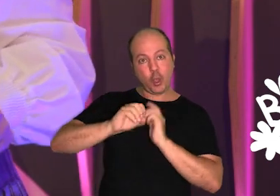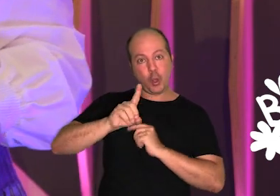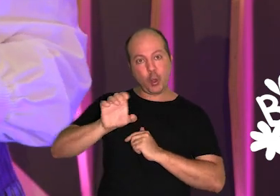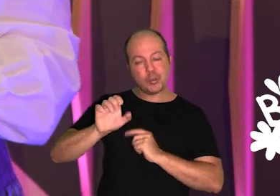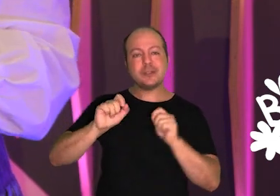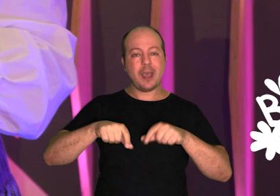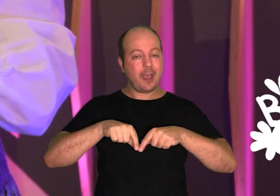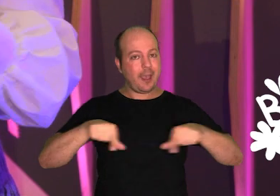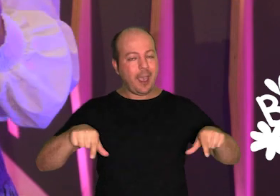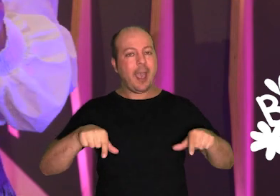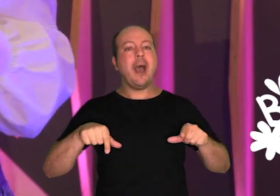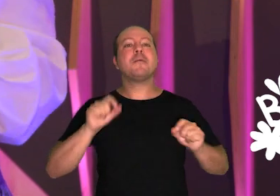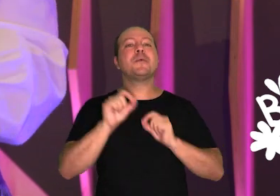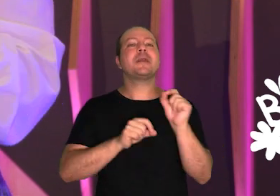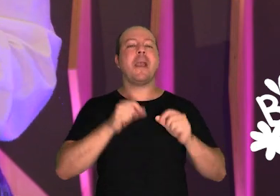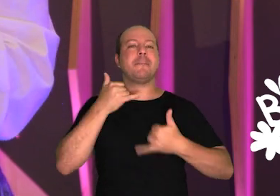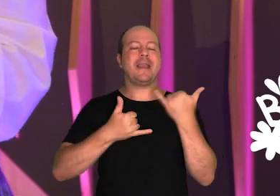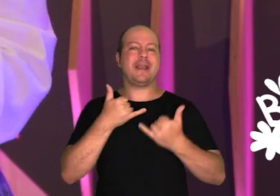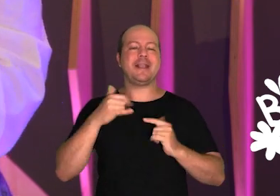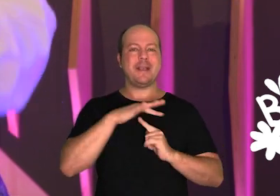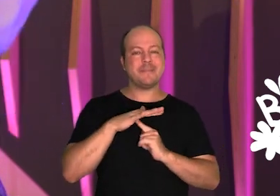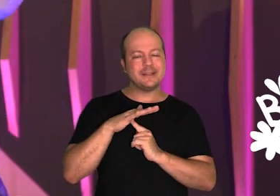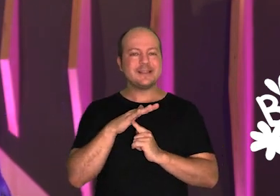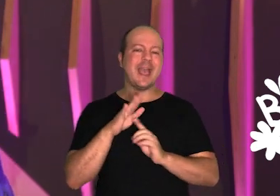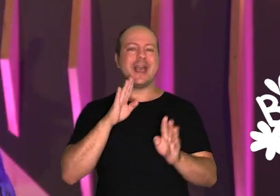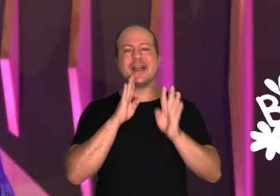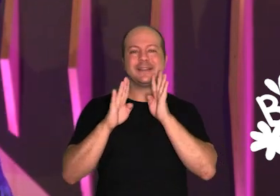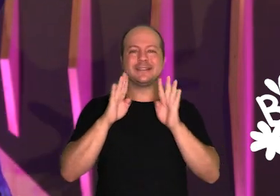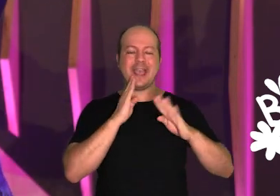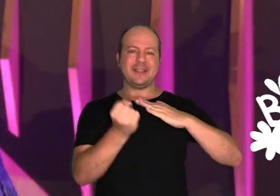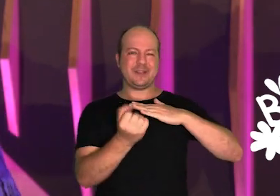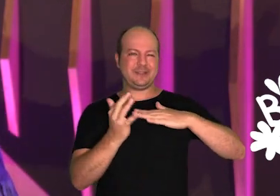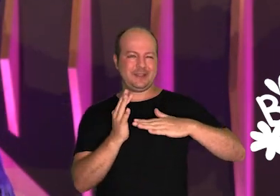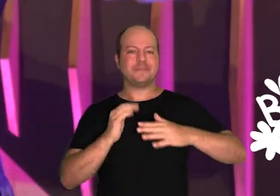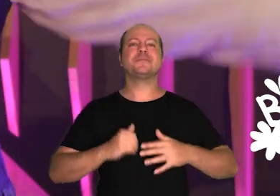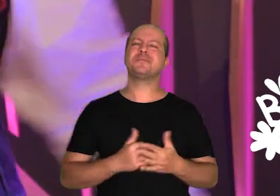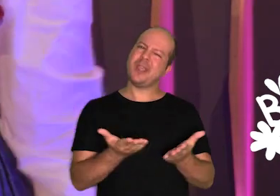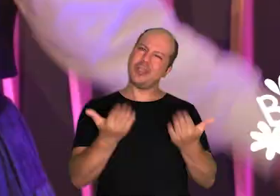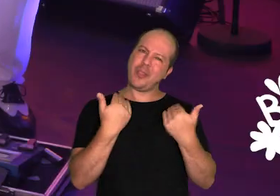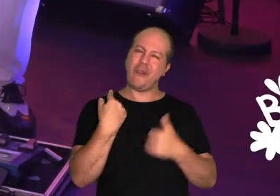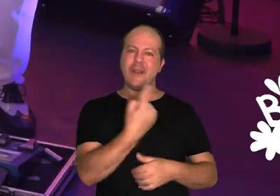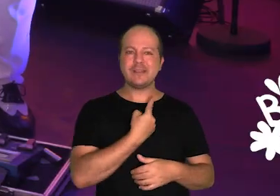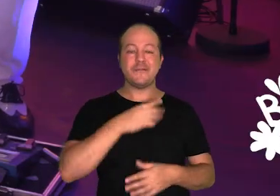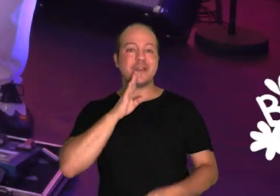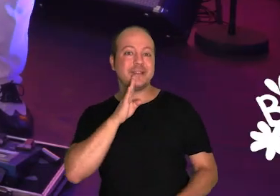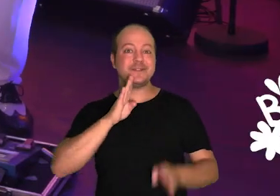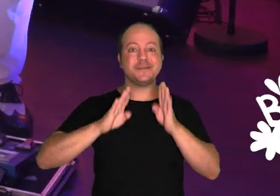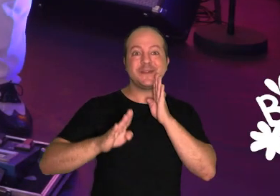na tela e acompanha a transmissão do Brincando na Praça nas redes sociais. É nós,